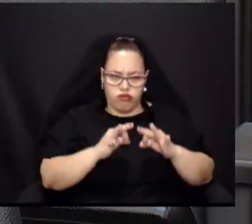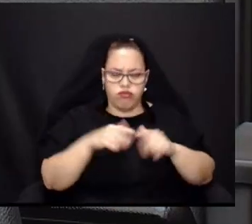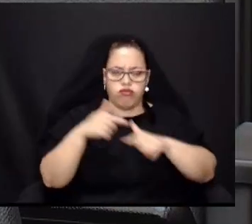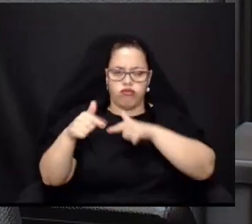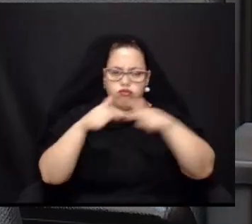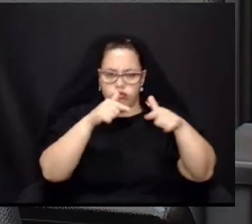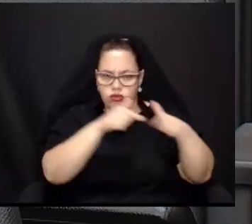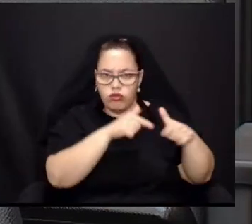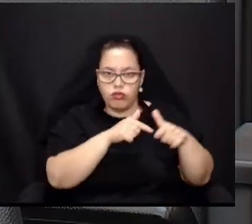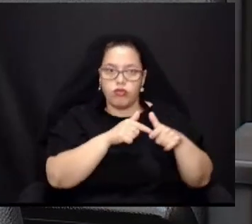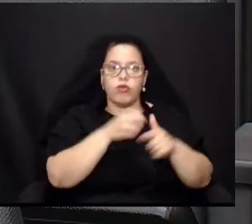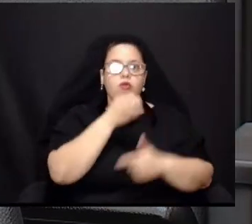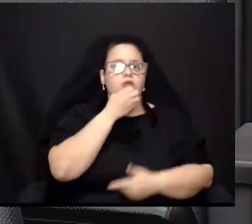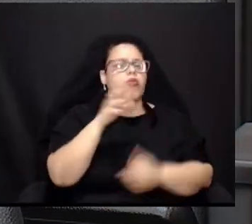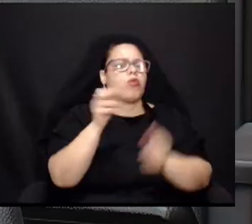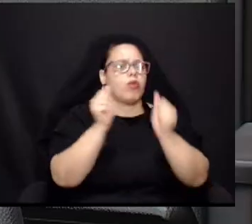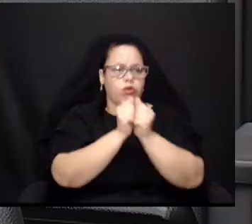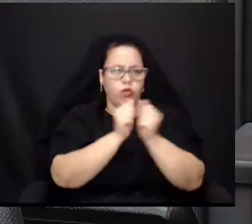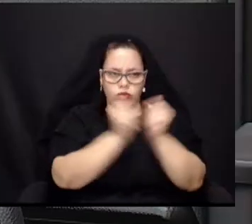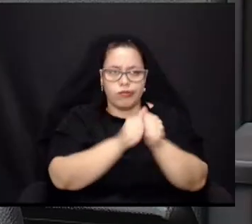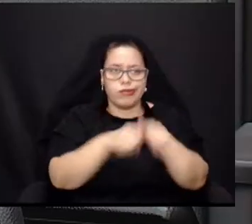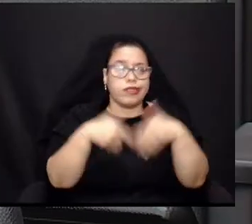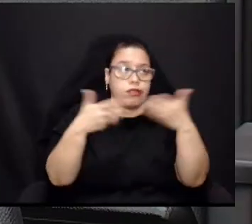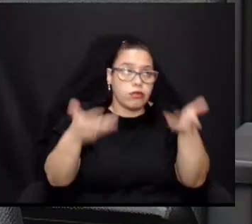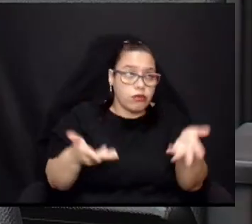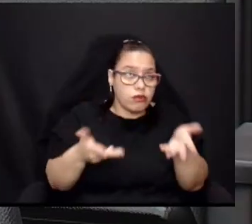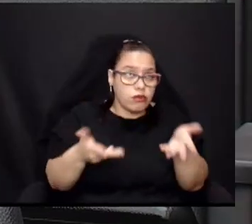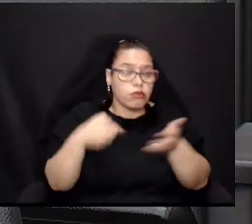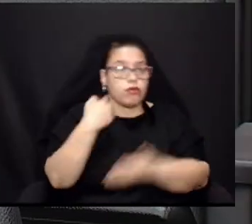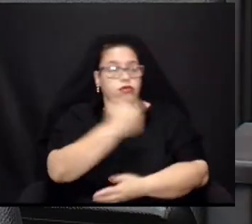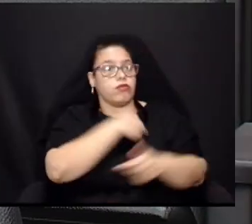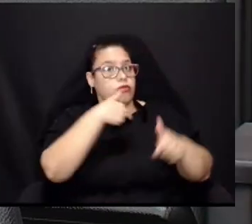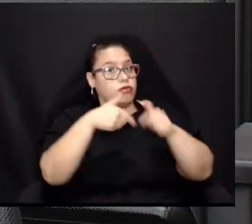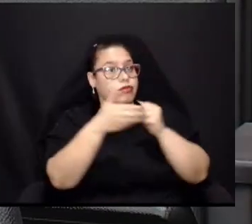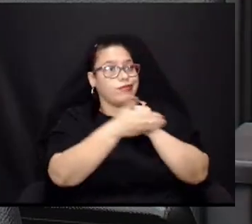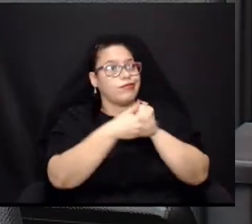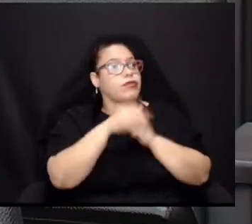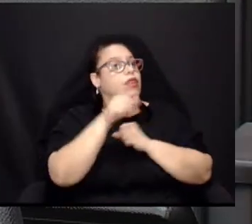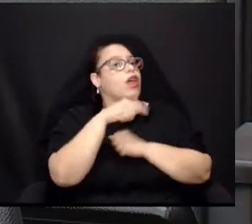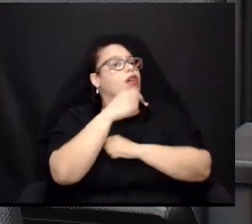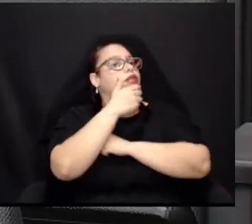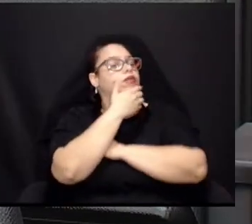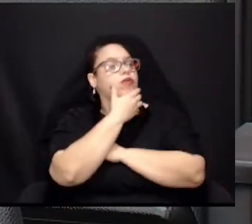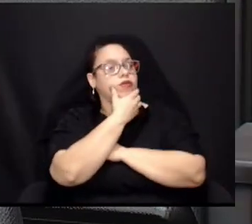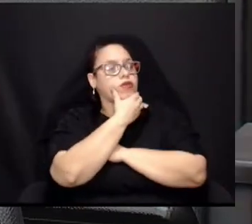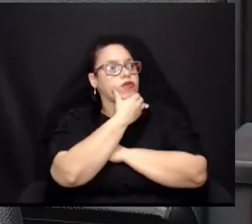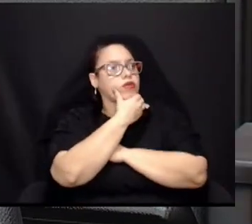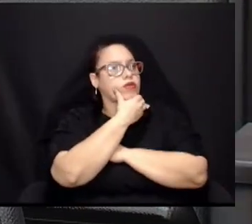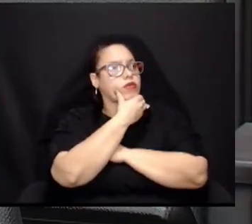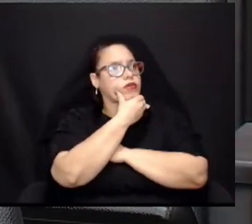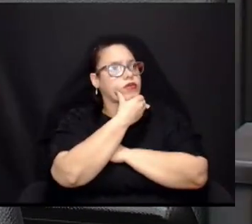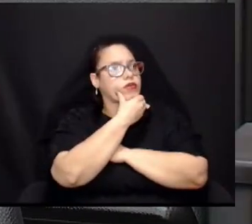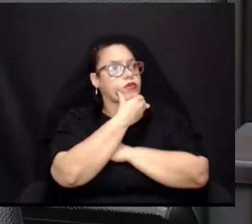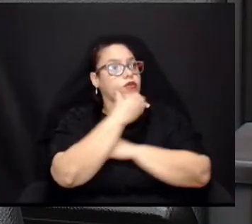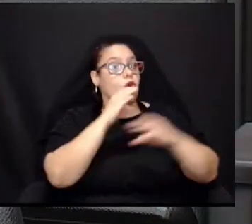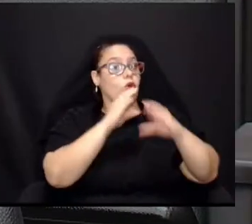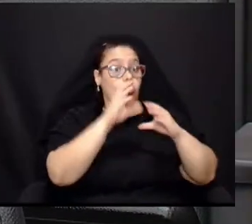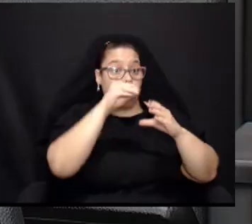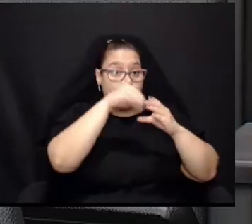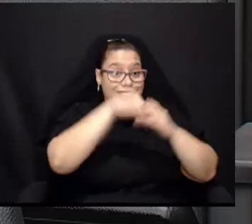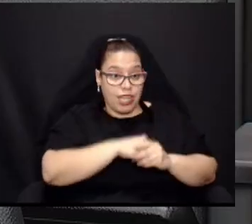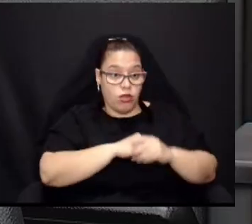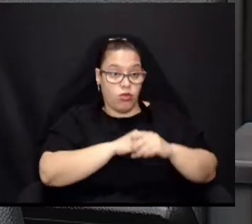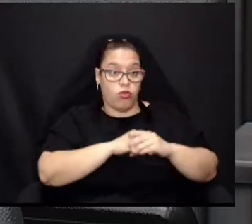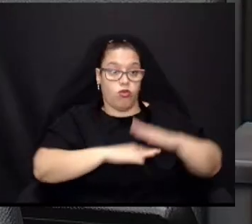bem juntos, enfim. O nosso trabalho, basicamente, o nosso forte é trabalhar a comunicação interna da casa,